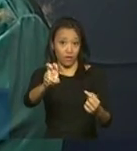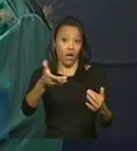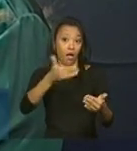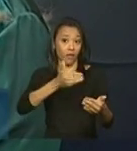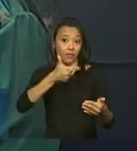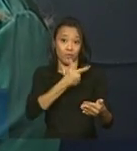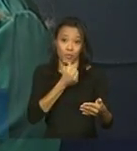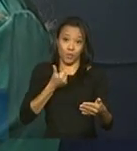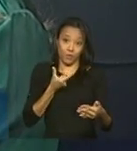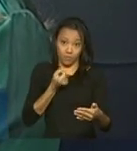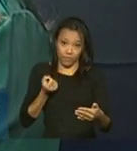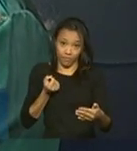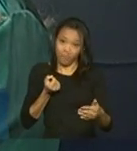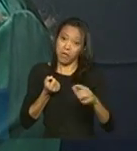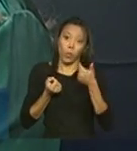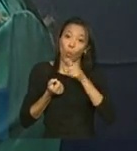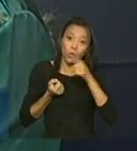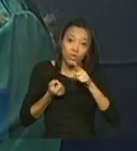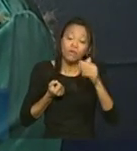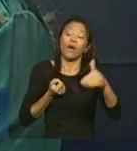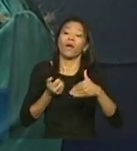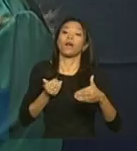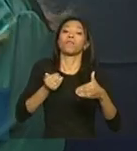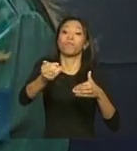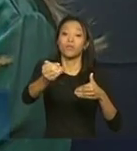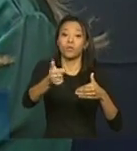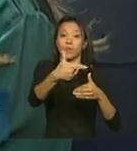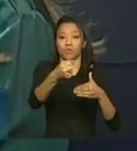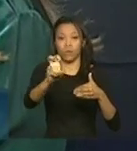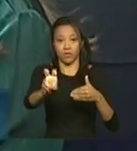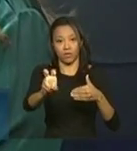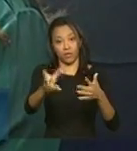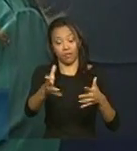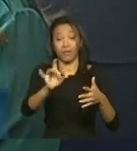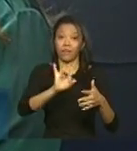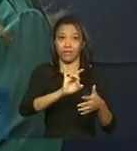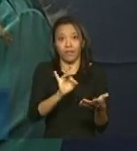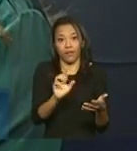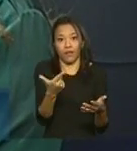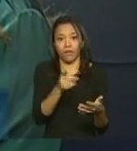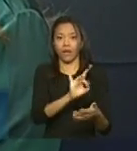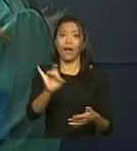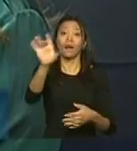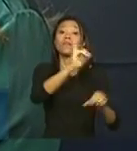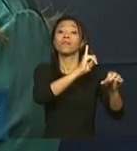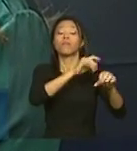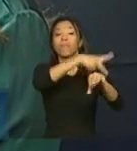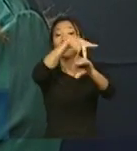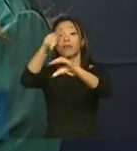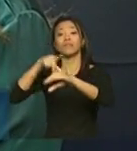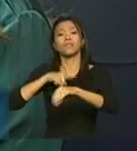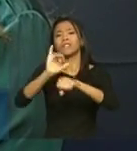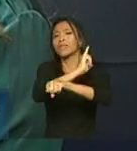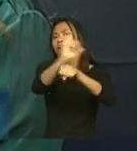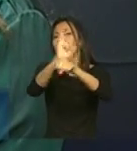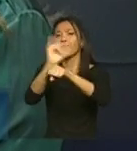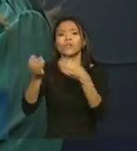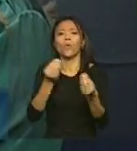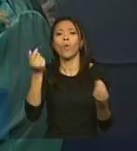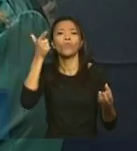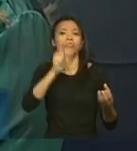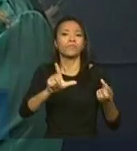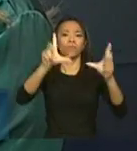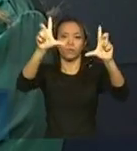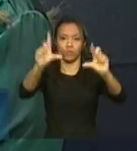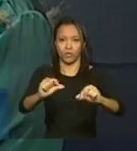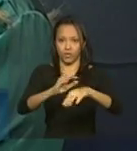países têm dinâmicas diferentes, né, de para alcançar suas metas.